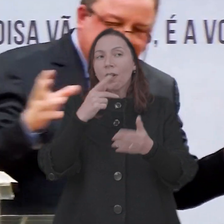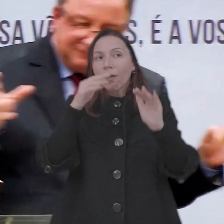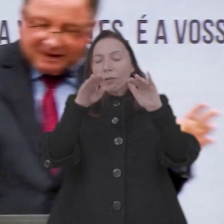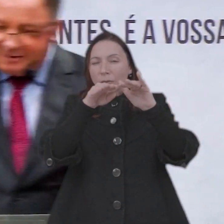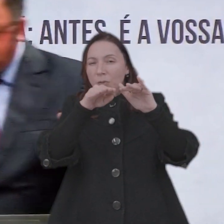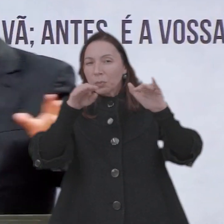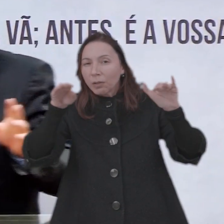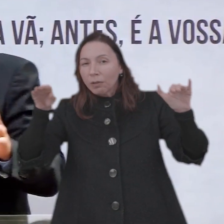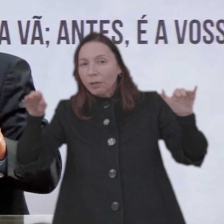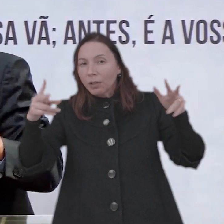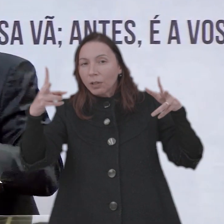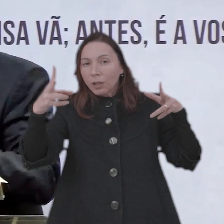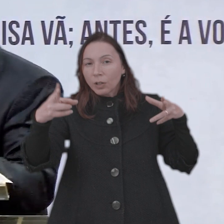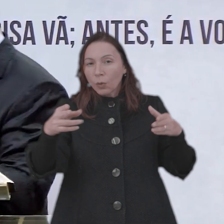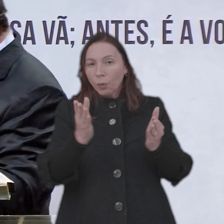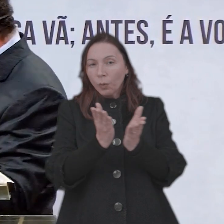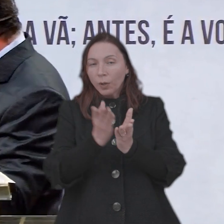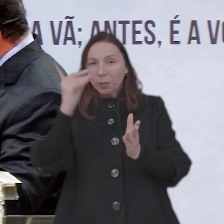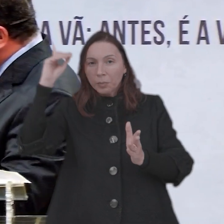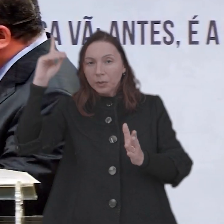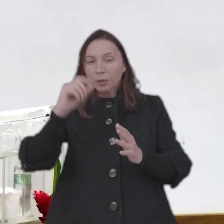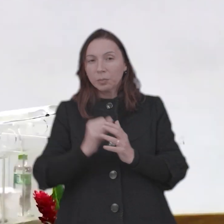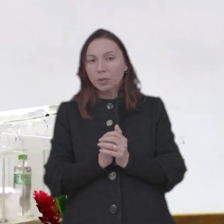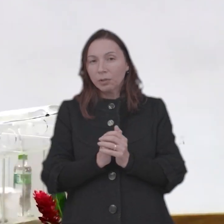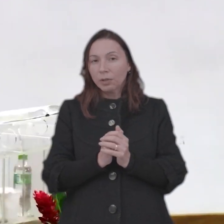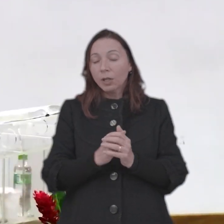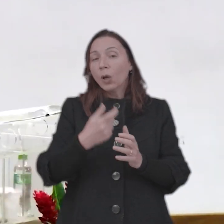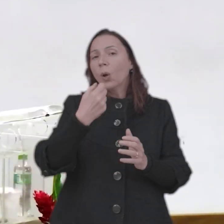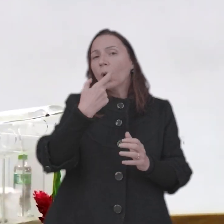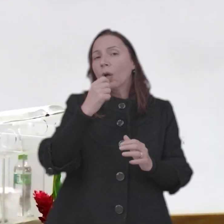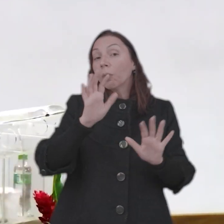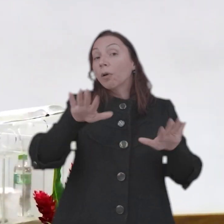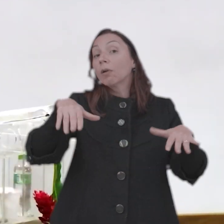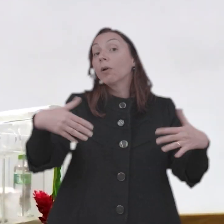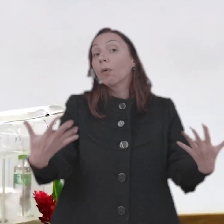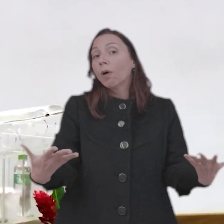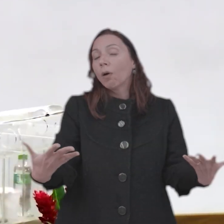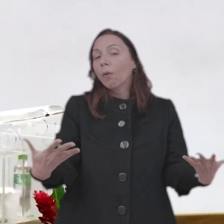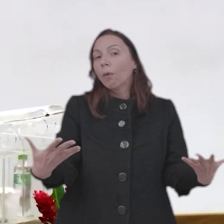que são os livros da Bíblia. E quais são os remédios?